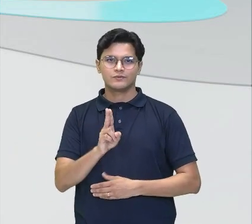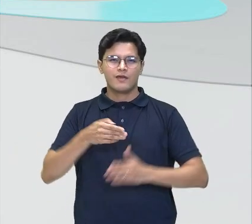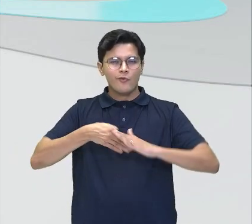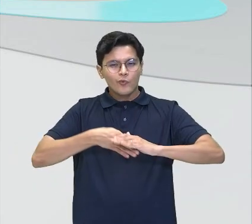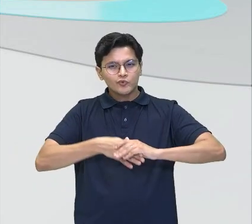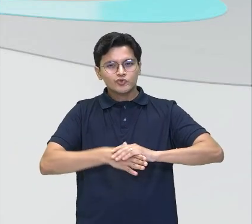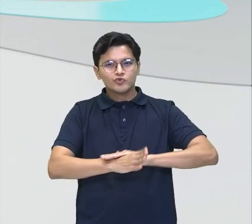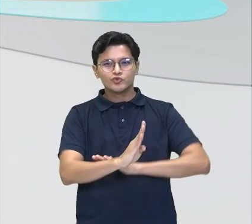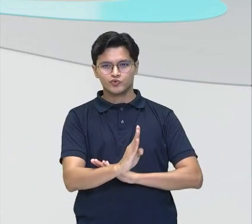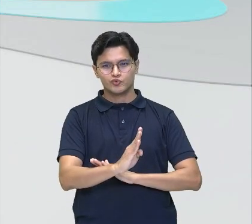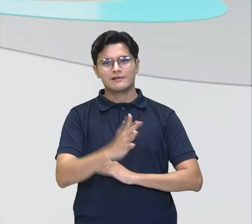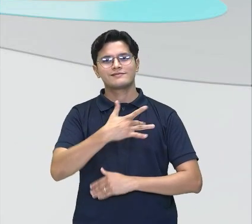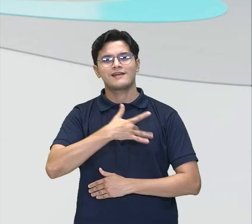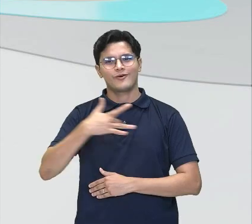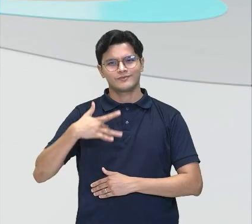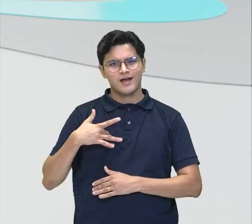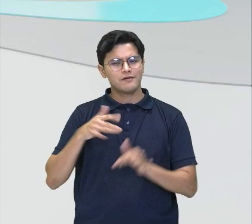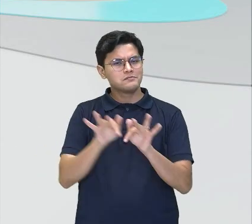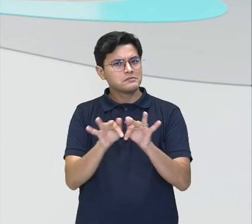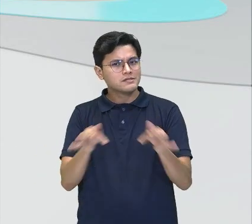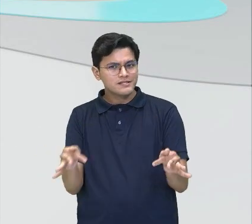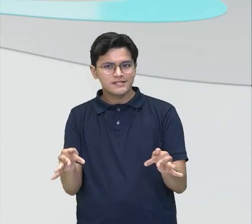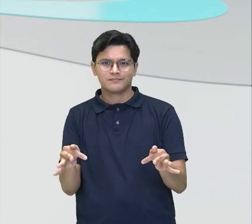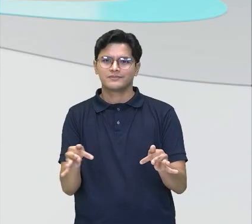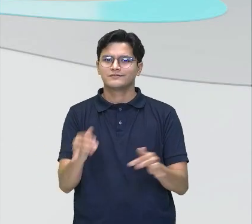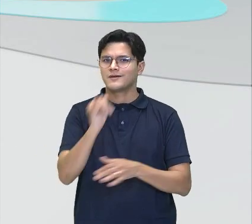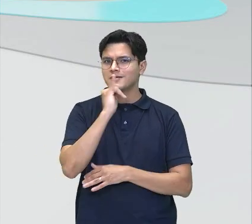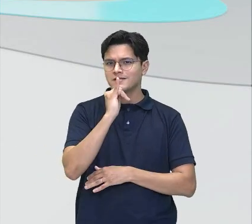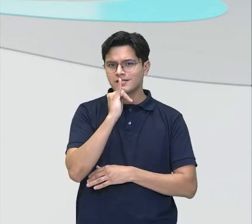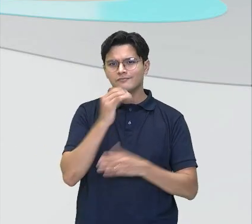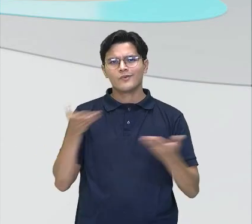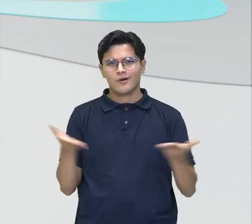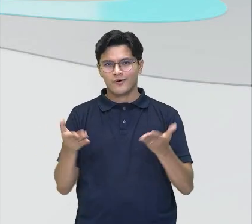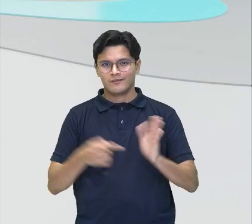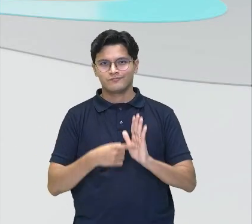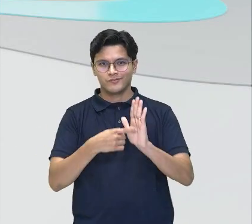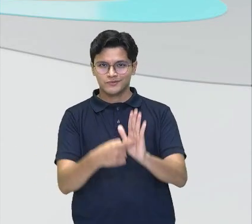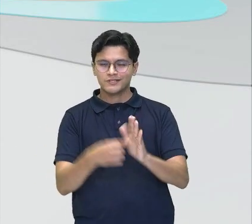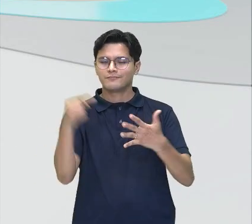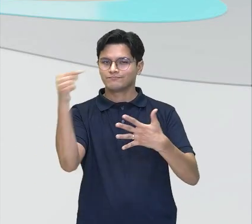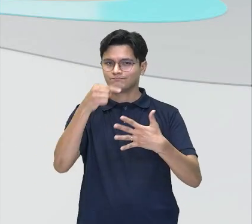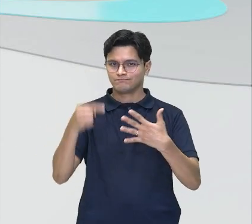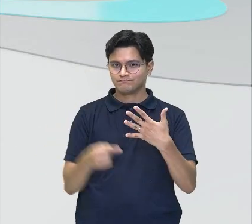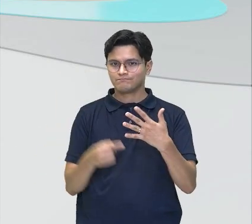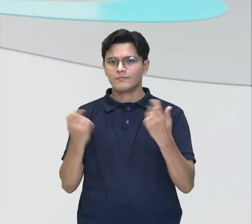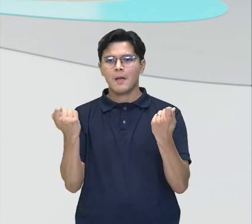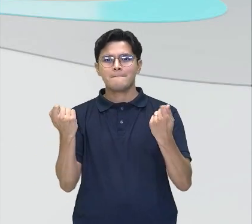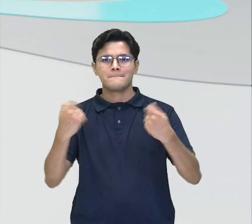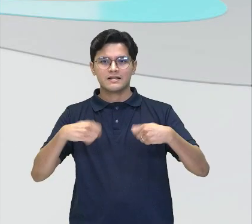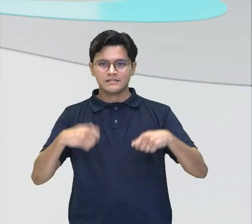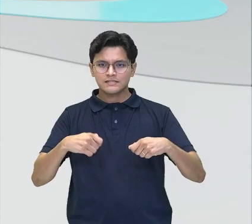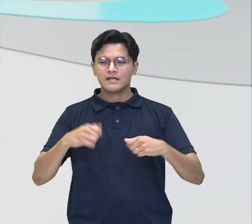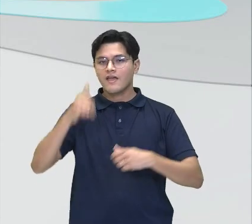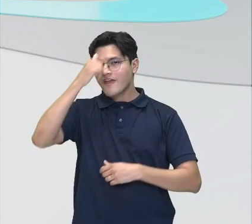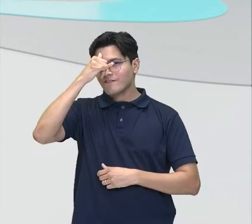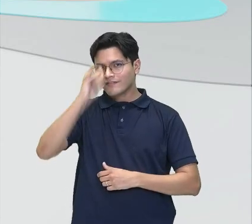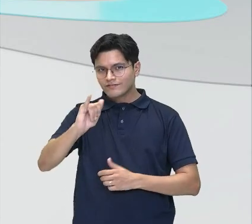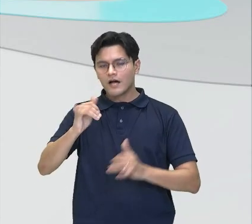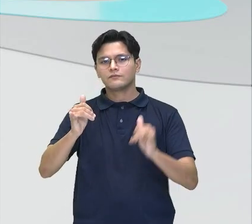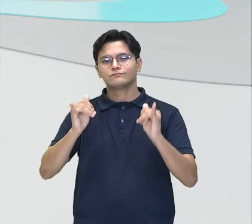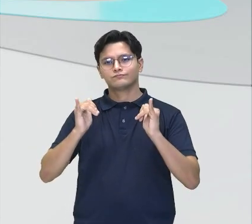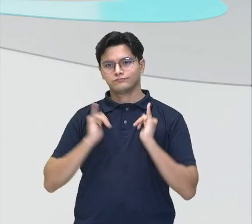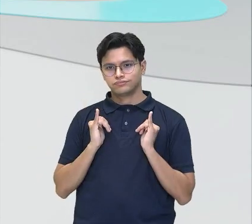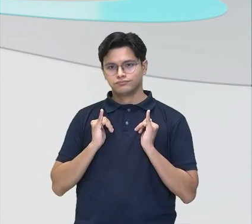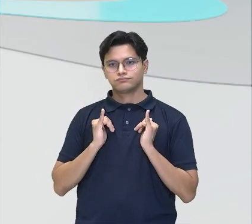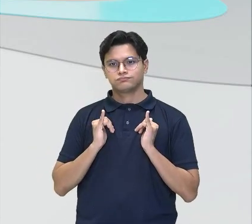de vida, bem simples, como esses que vão aparecer para a gente aqui. Olha só, eu preciso combater o sedentarismo. Como que eu faço